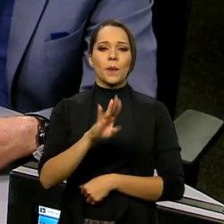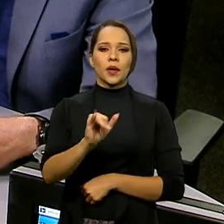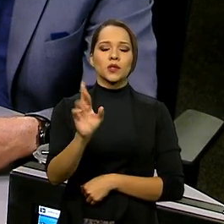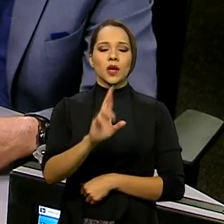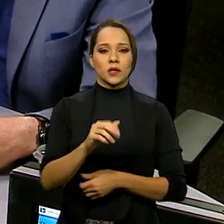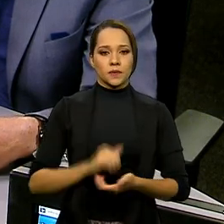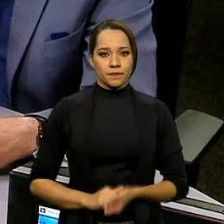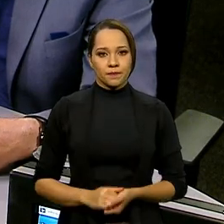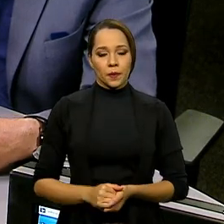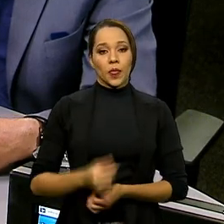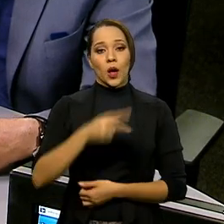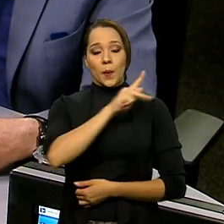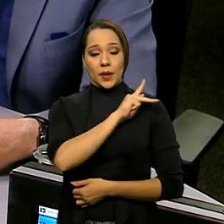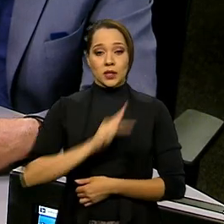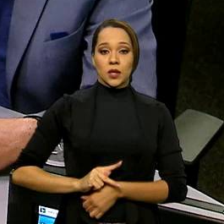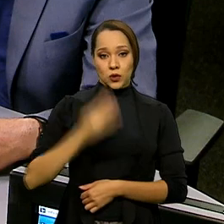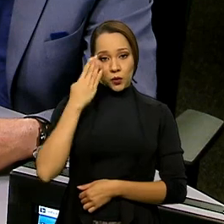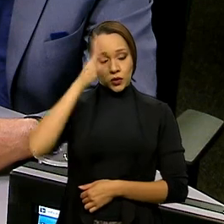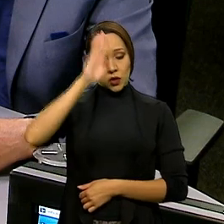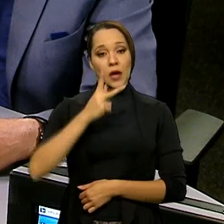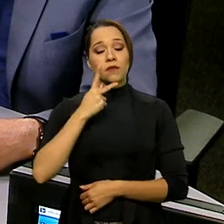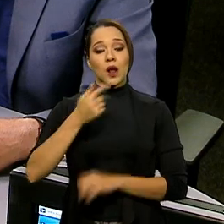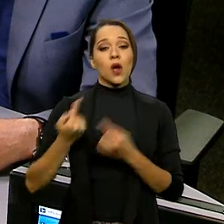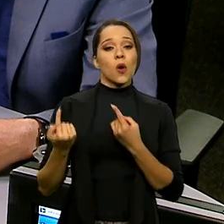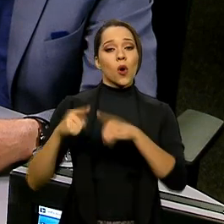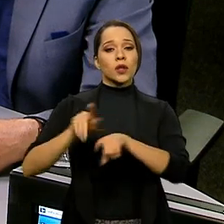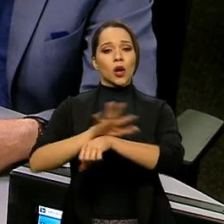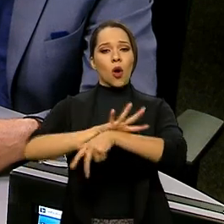reais. Segundo o presidente Jair Bolsonaro, o combate à